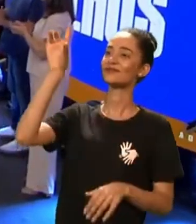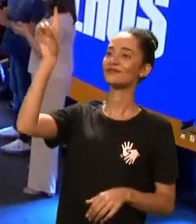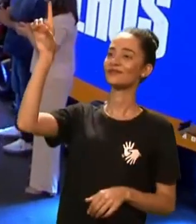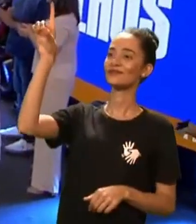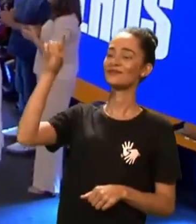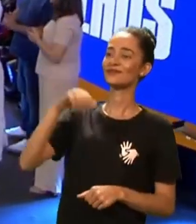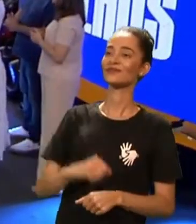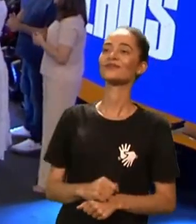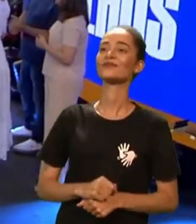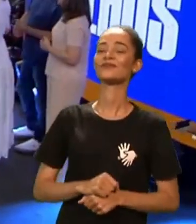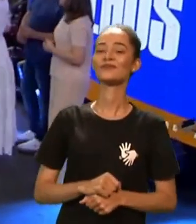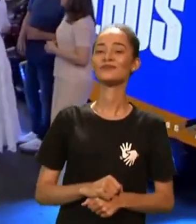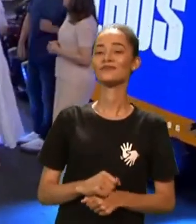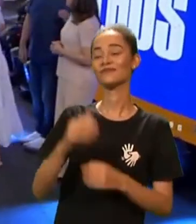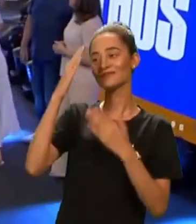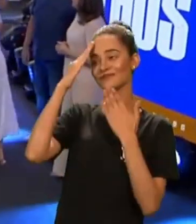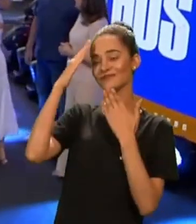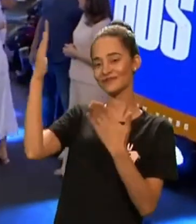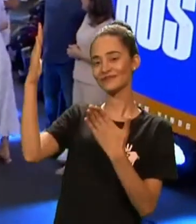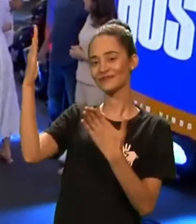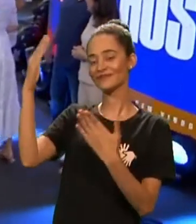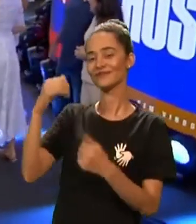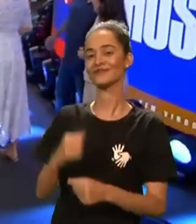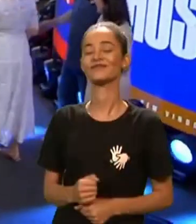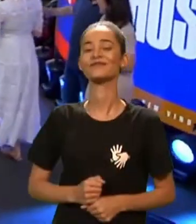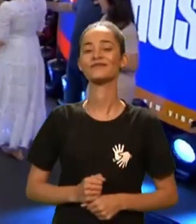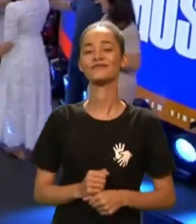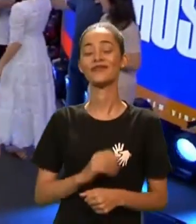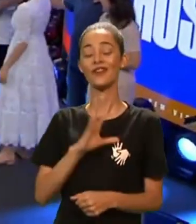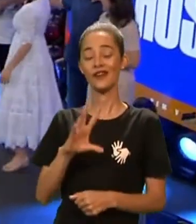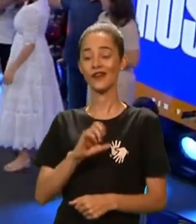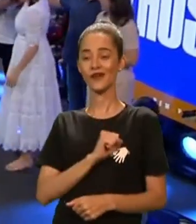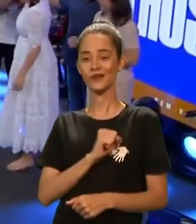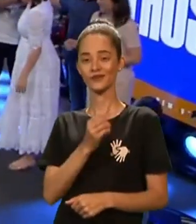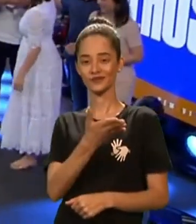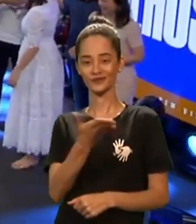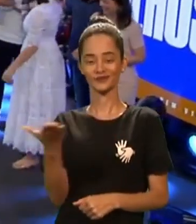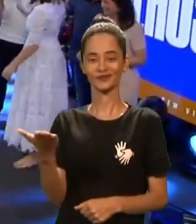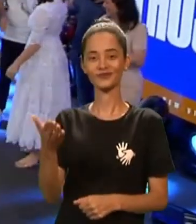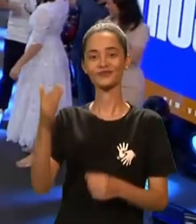Obrigado, viu, gente? Amo vocês. Obrigado.